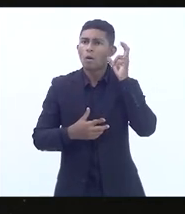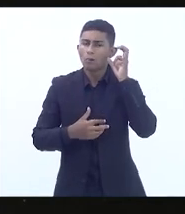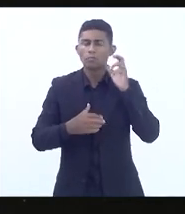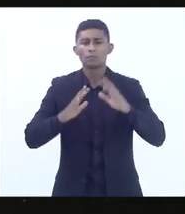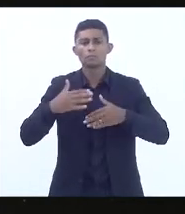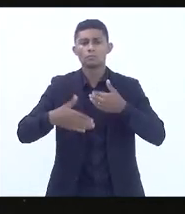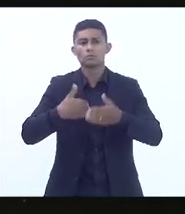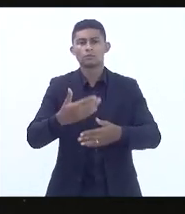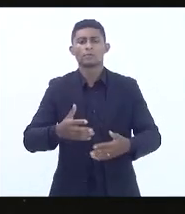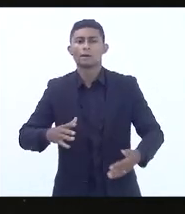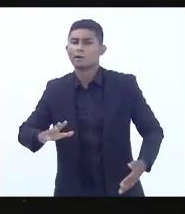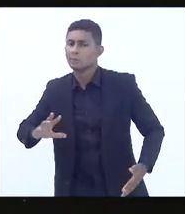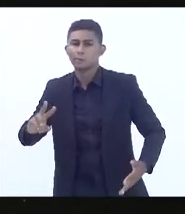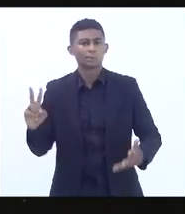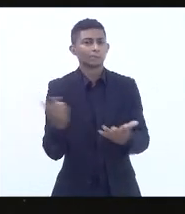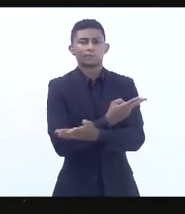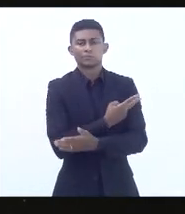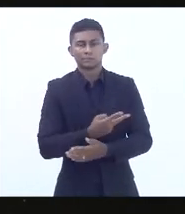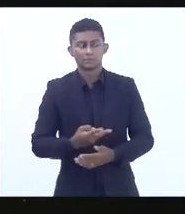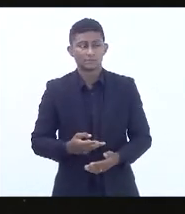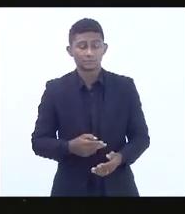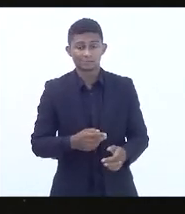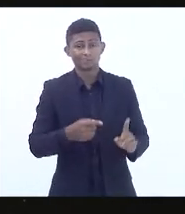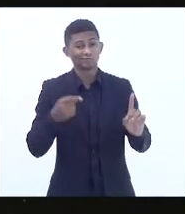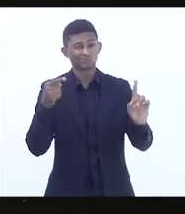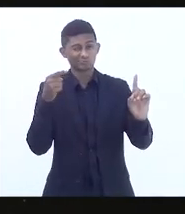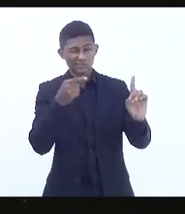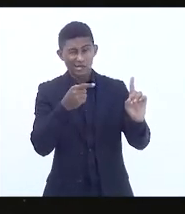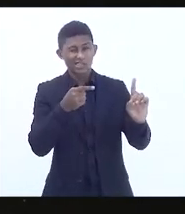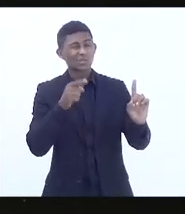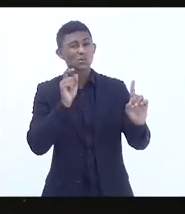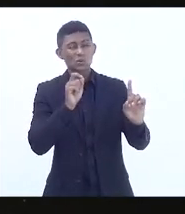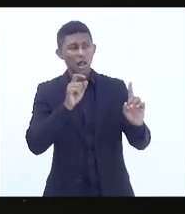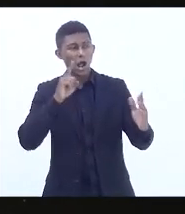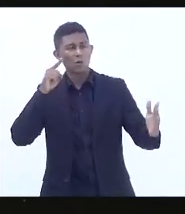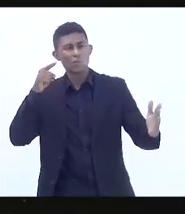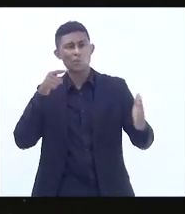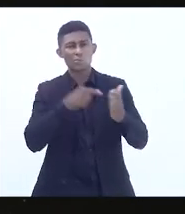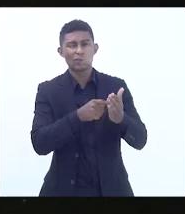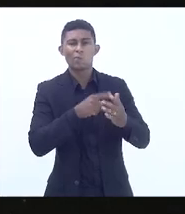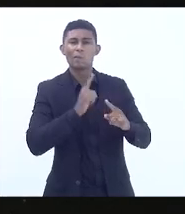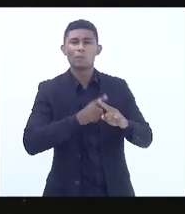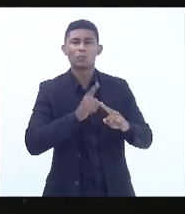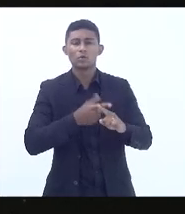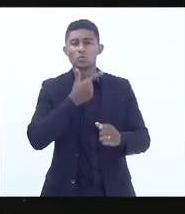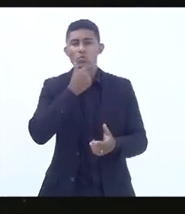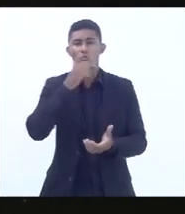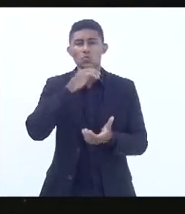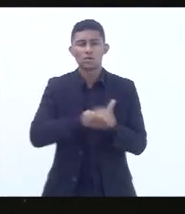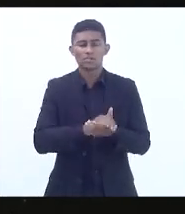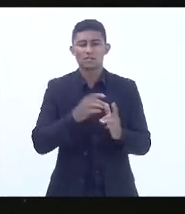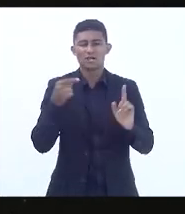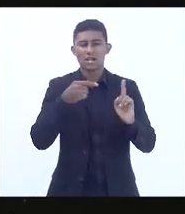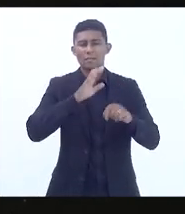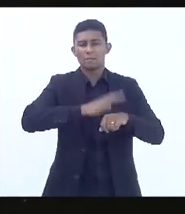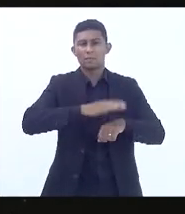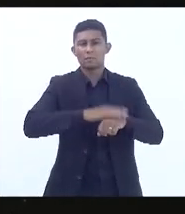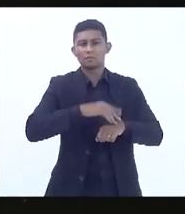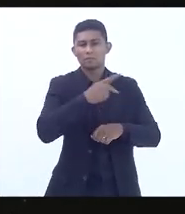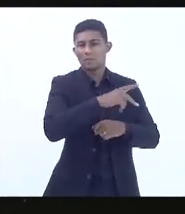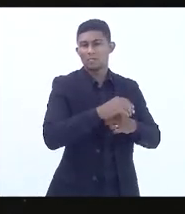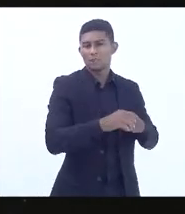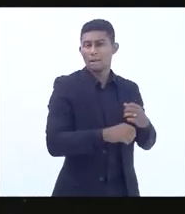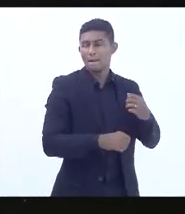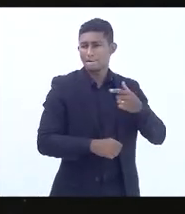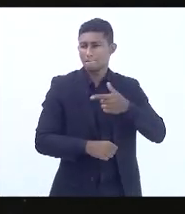deu. Ela é acusada que assassinou o próprio marido. Quem vê cara,